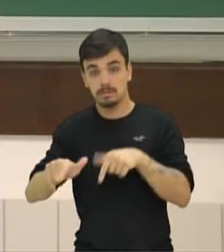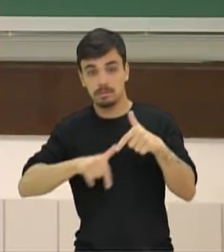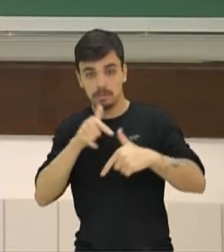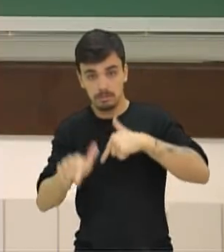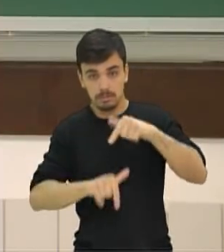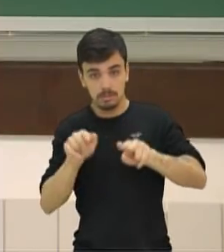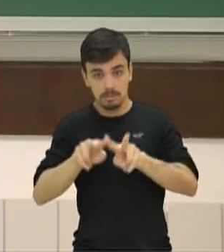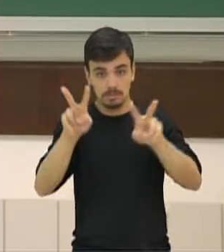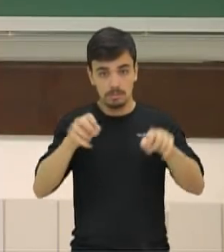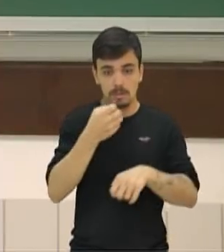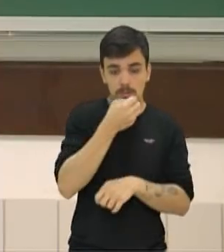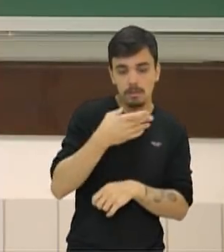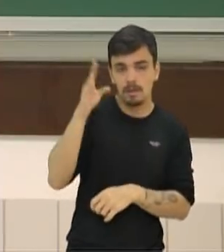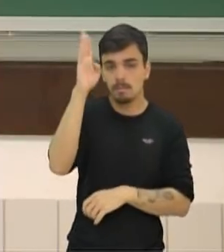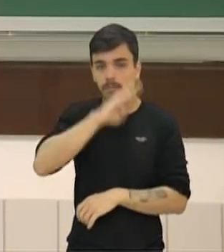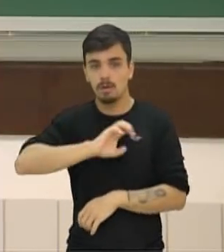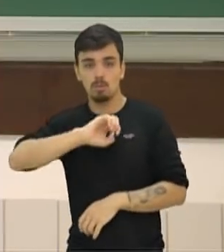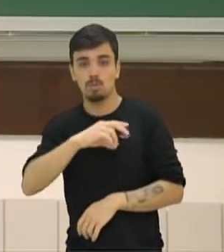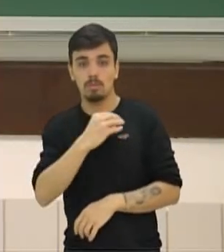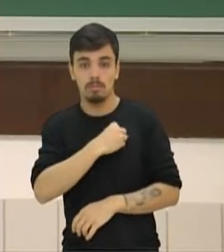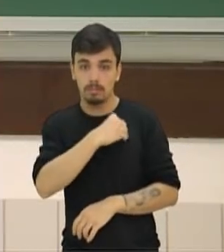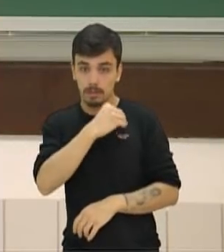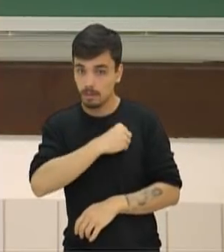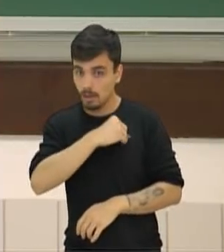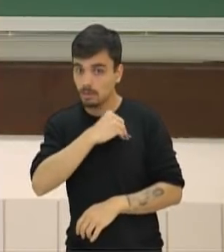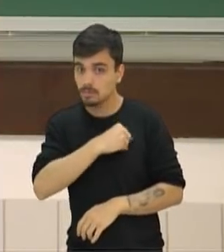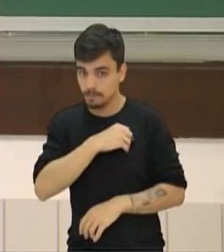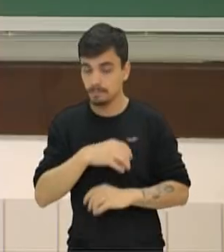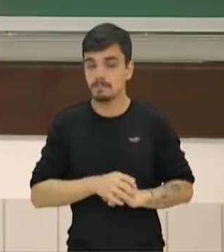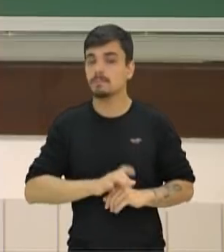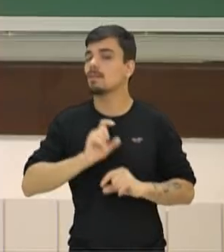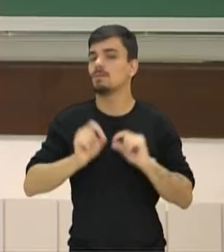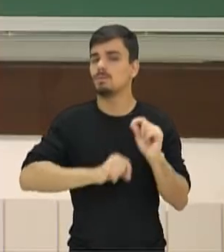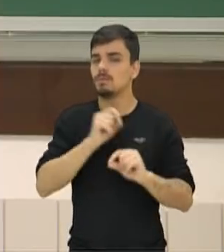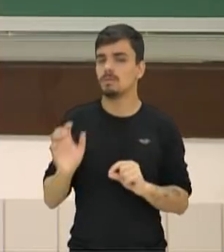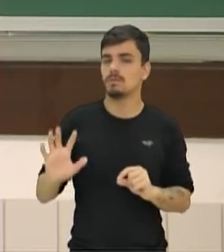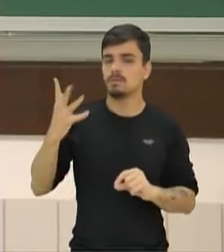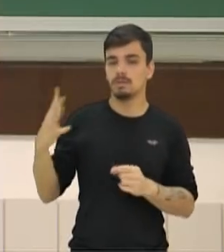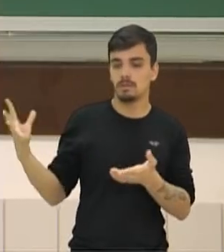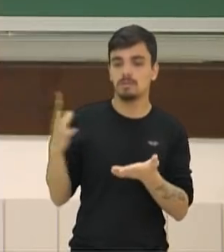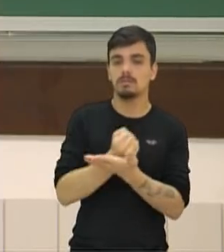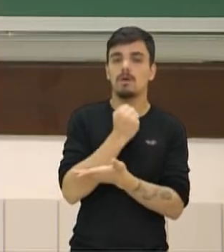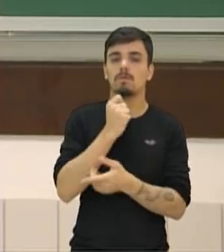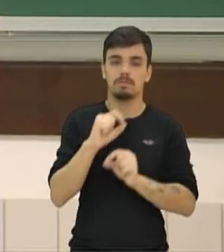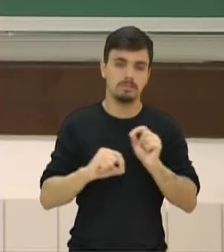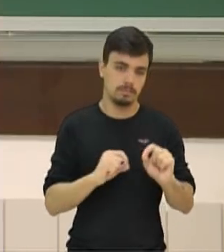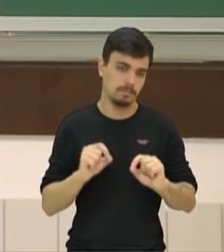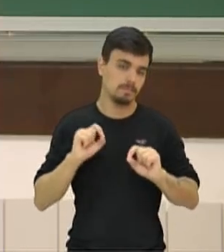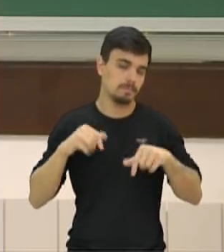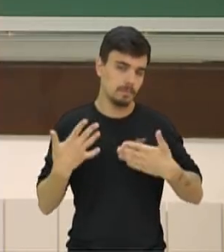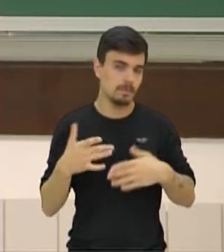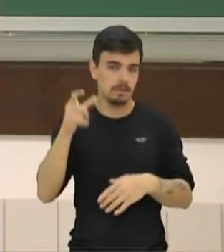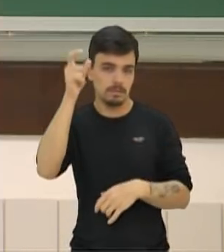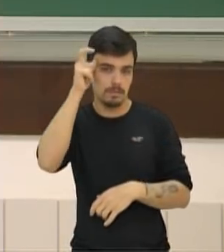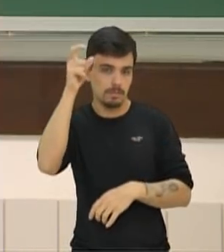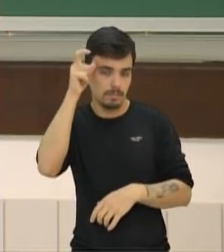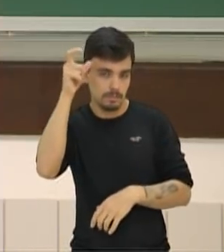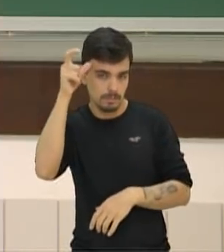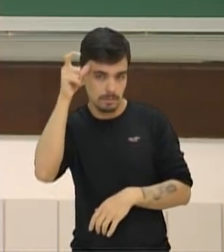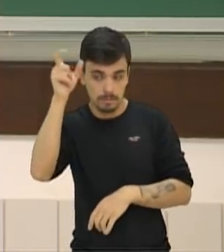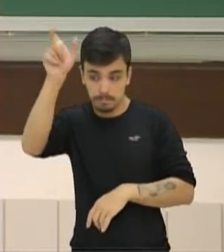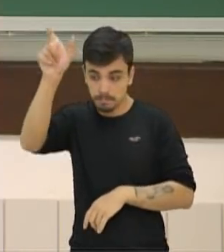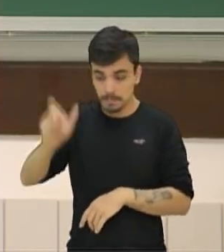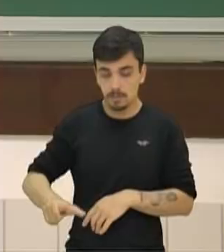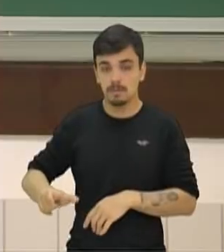a questão do bem e do mal, do pecado, né? Então, o que leva à salvação ou não, né? Então, através dos demônios, né?